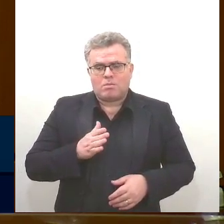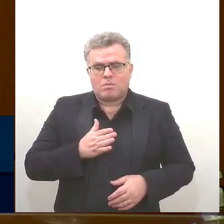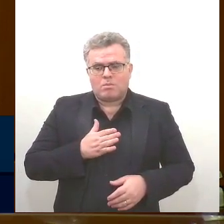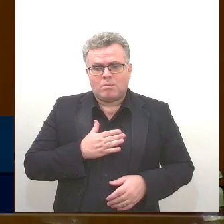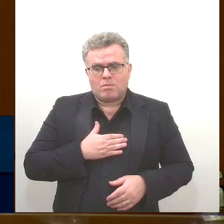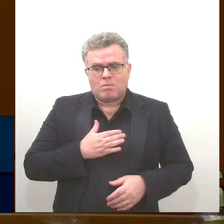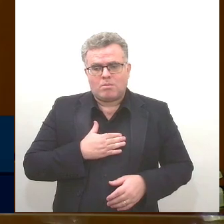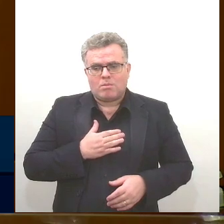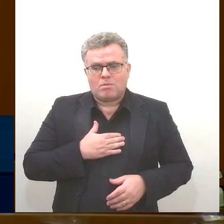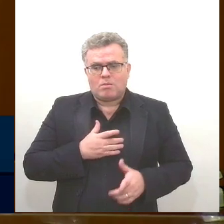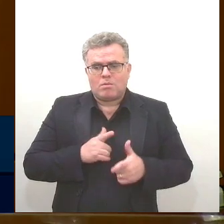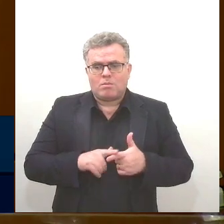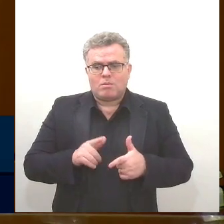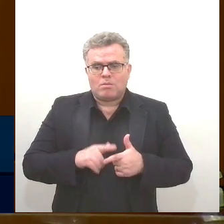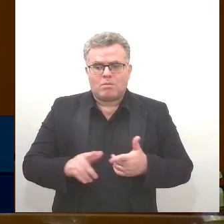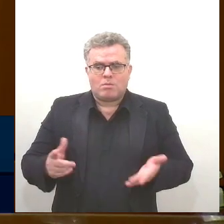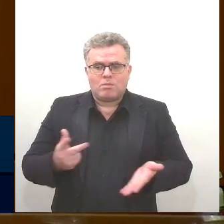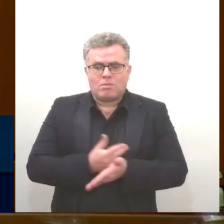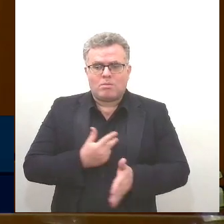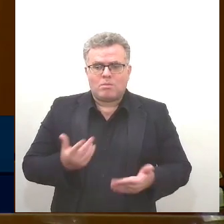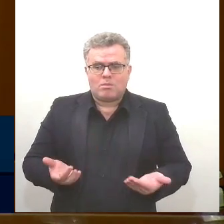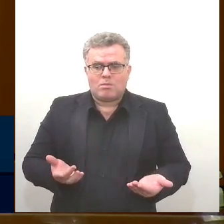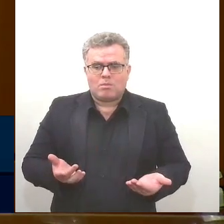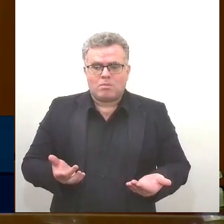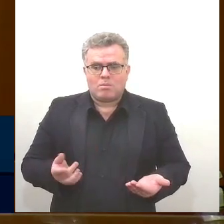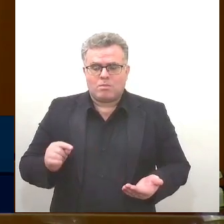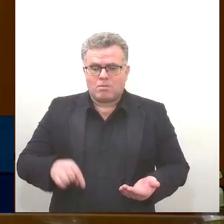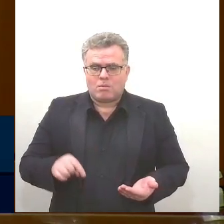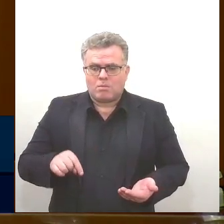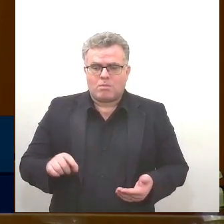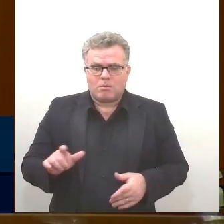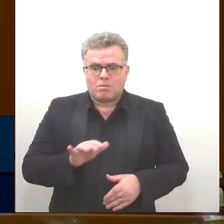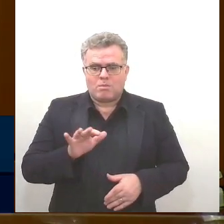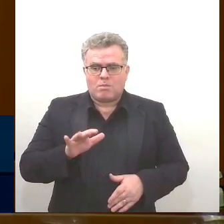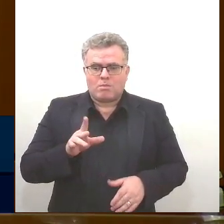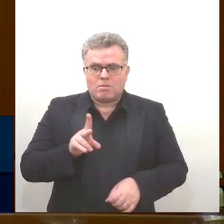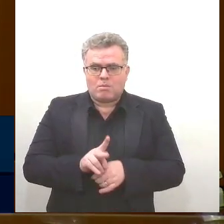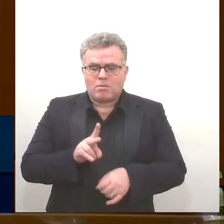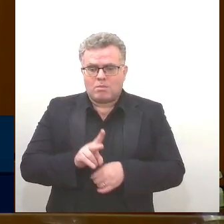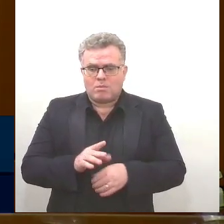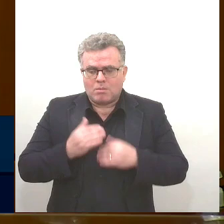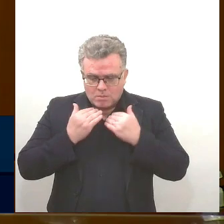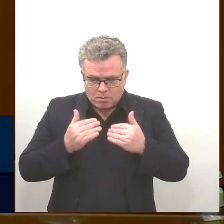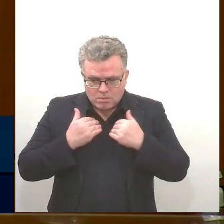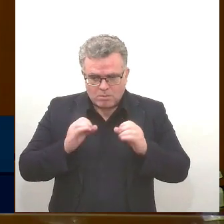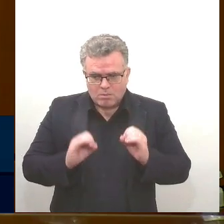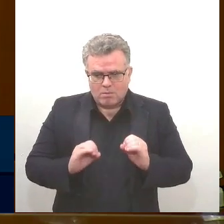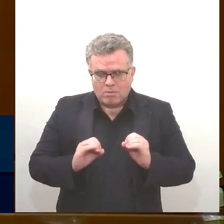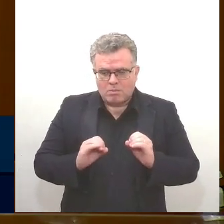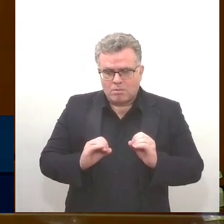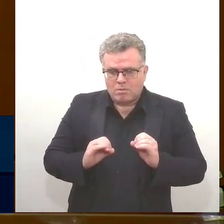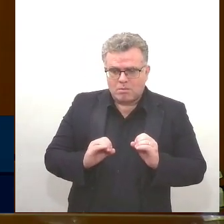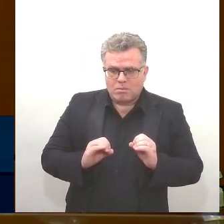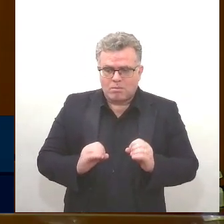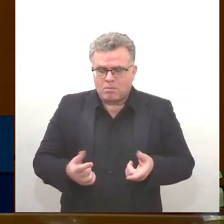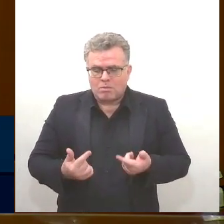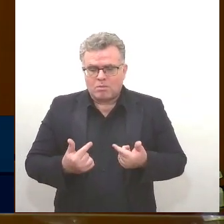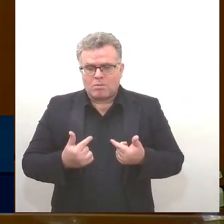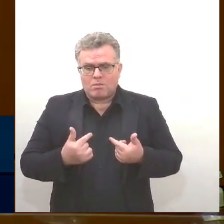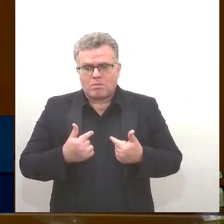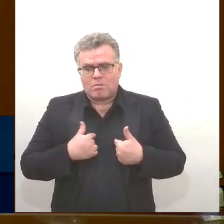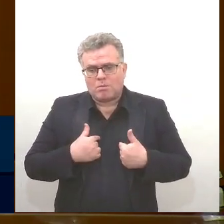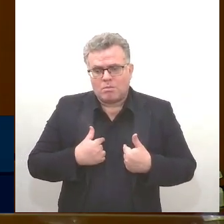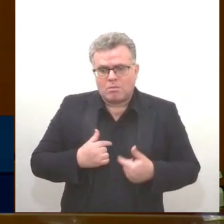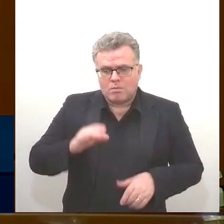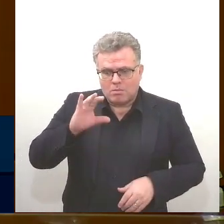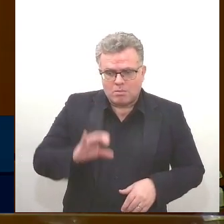idem aqui no município lagarto não tinha atendimento não tinha médico eu como cidadã eu preciso